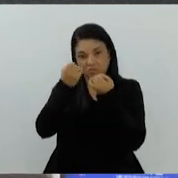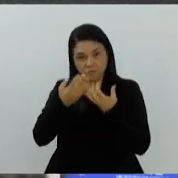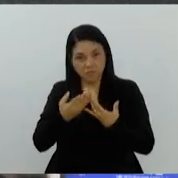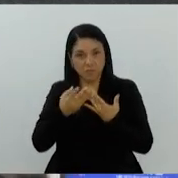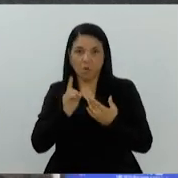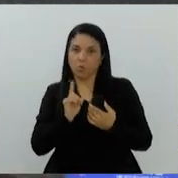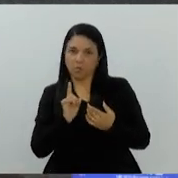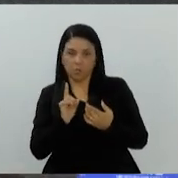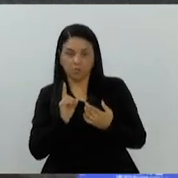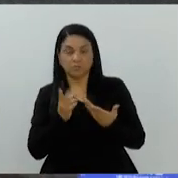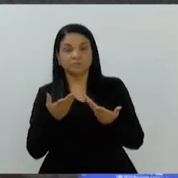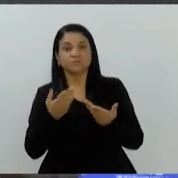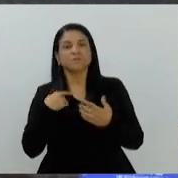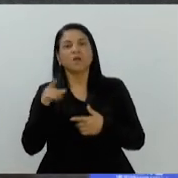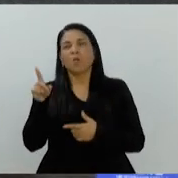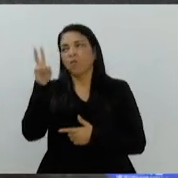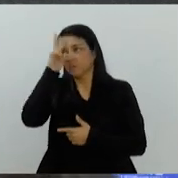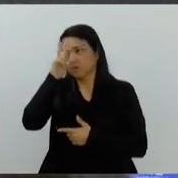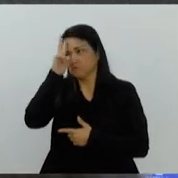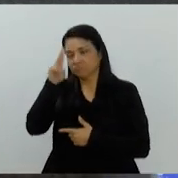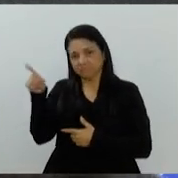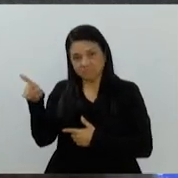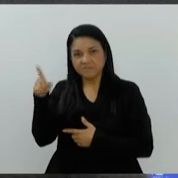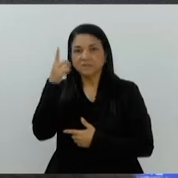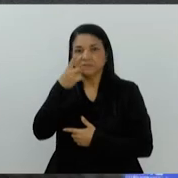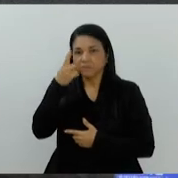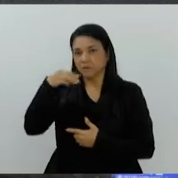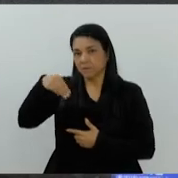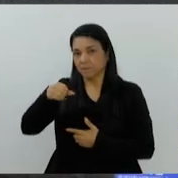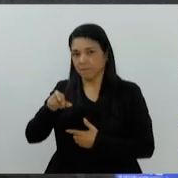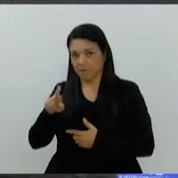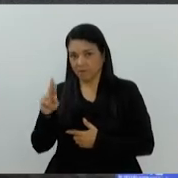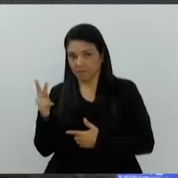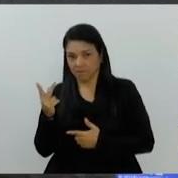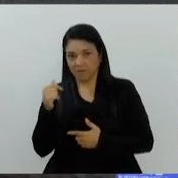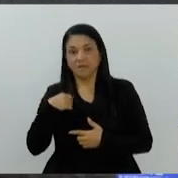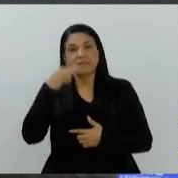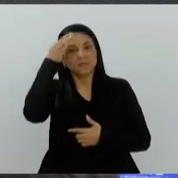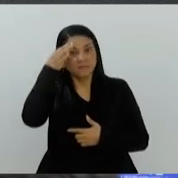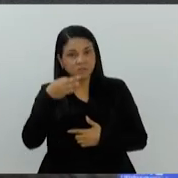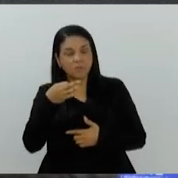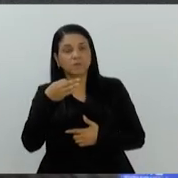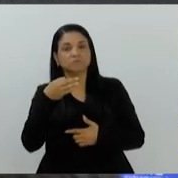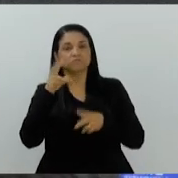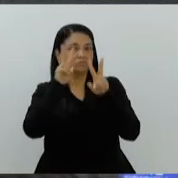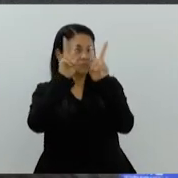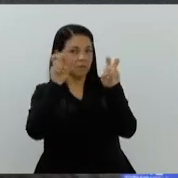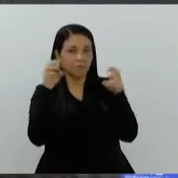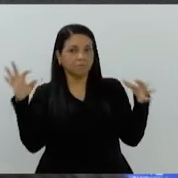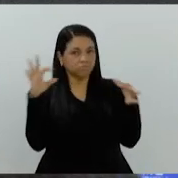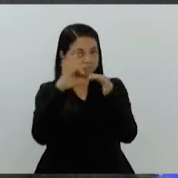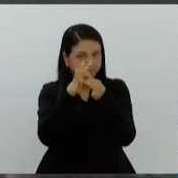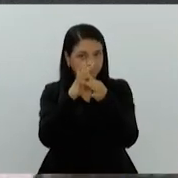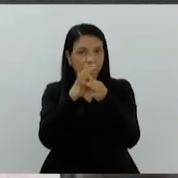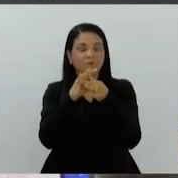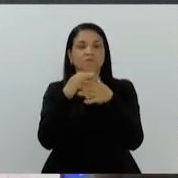Se a deputada Marta Rocha lembra, mas eu lembro que houve sim um entendimento sobre esse tema e ficou bem mais